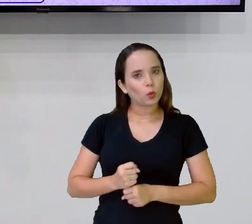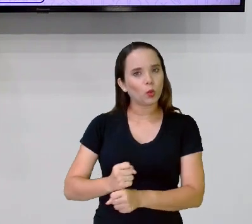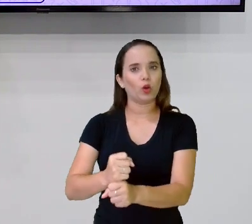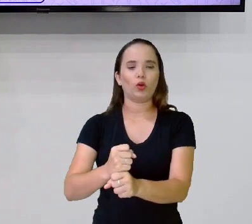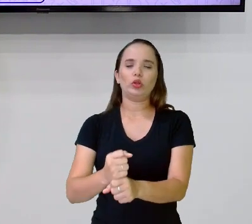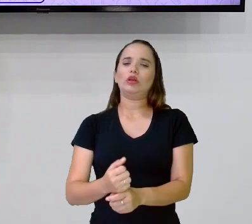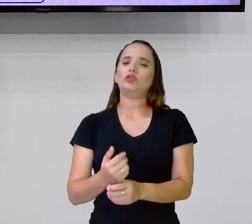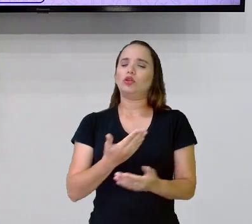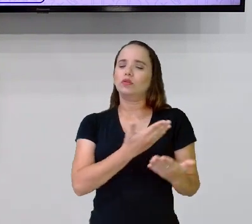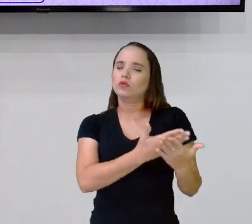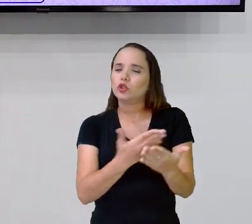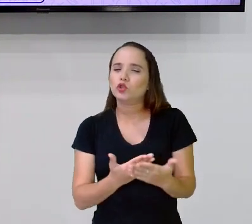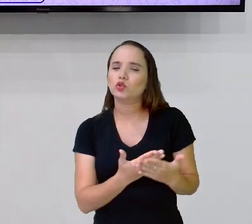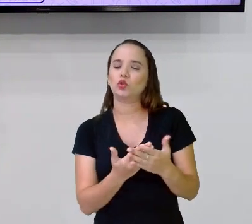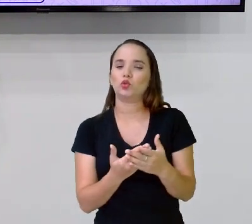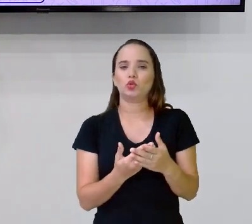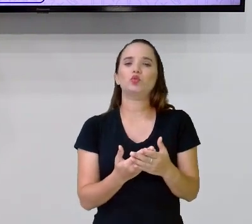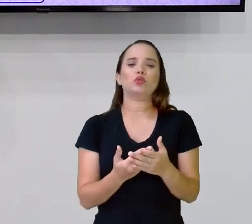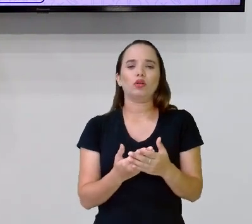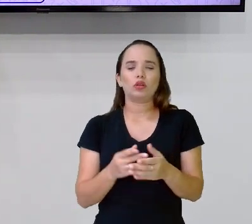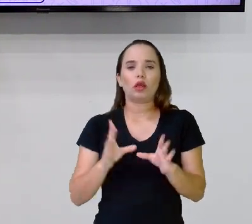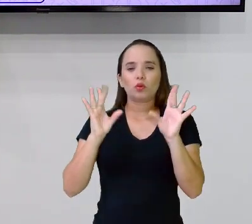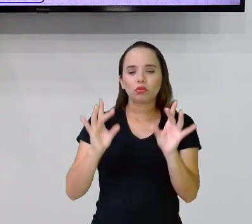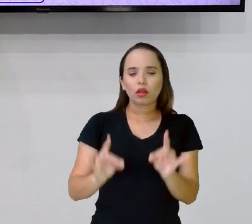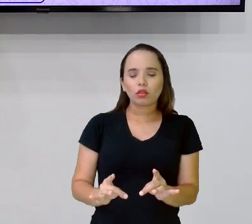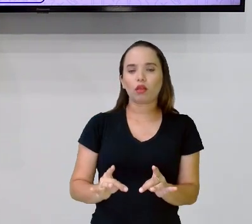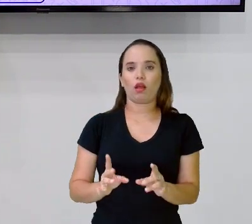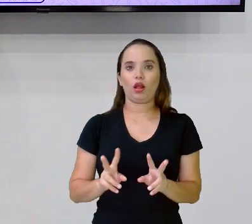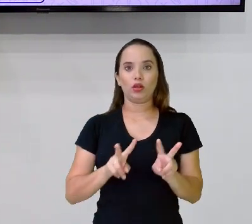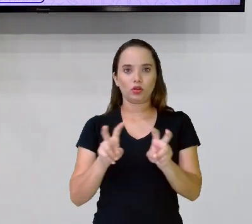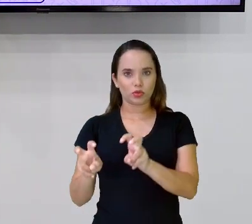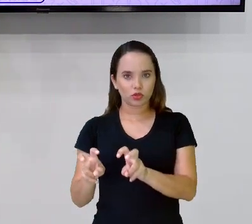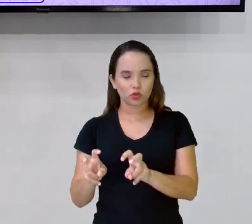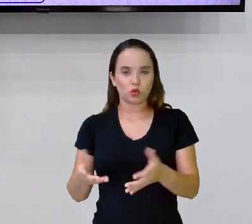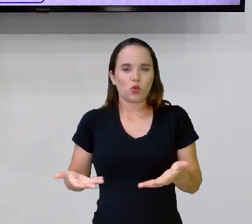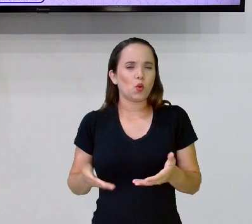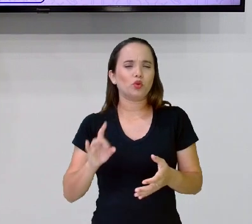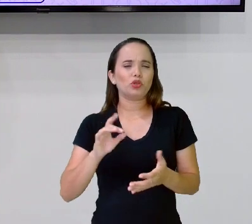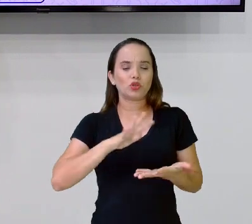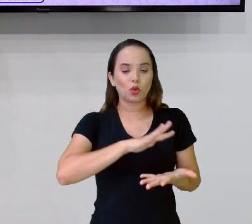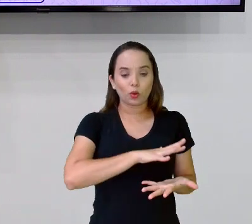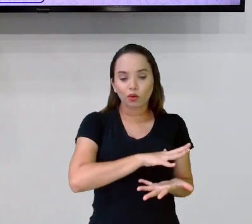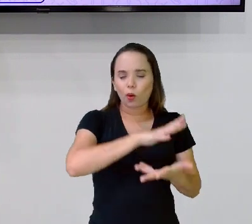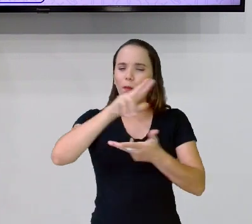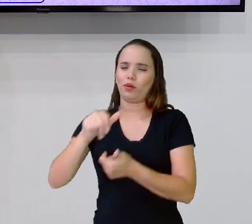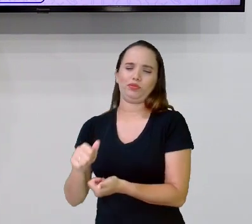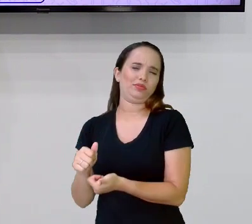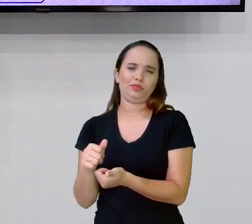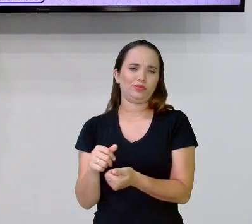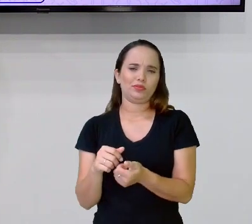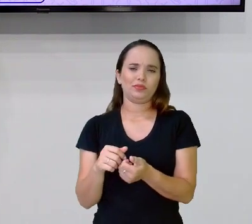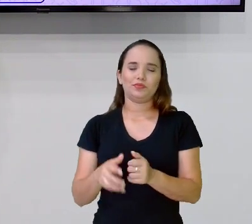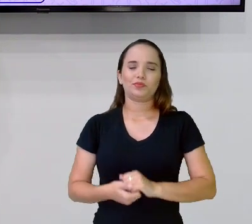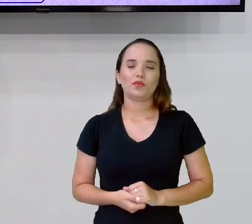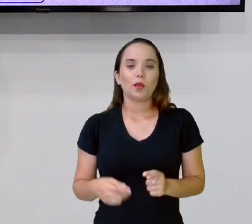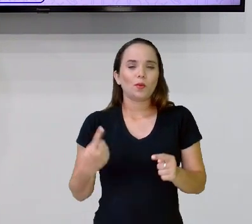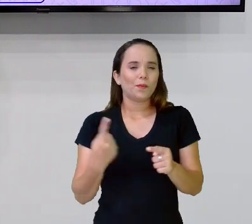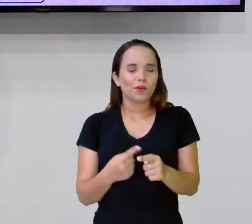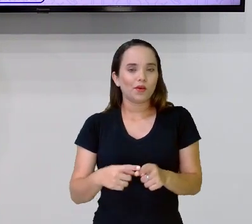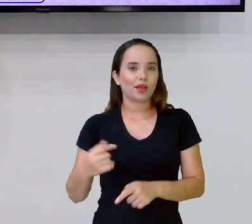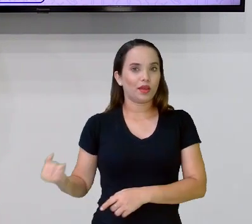forma minuciosa essas questões. Mas aí hoje a gente vai ver essa questão mais global, né? Porque é importante a gente ter